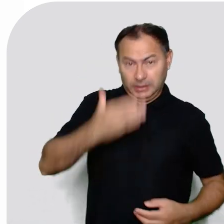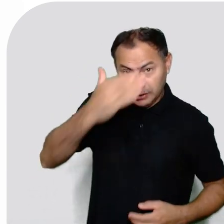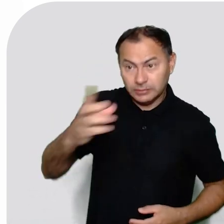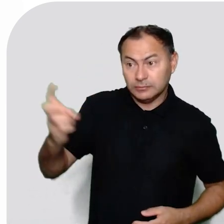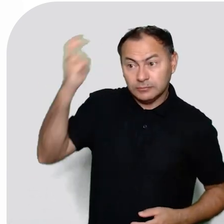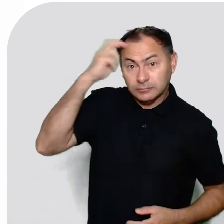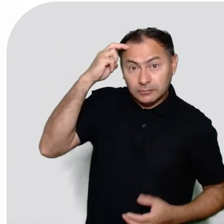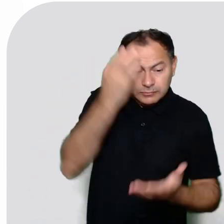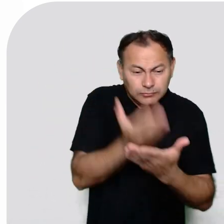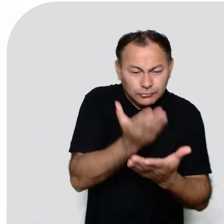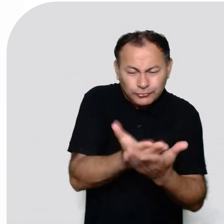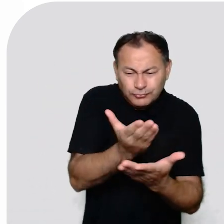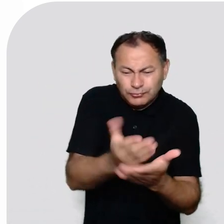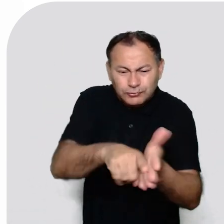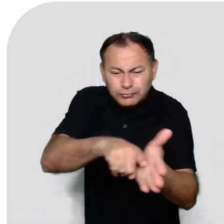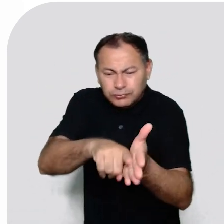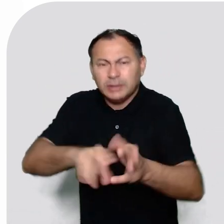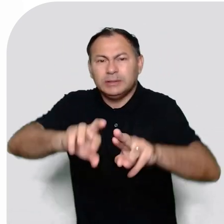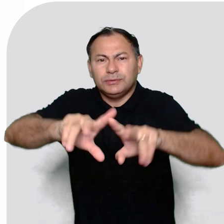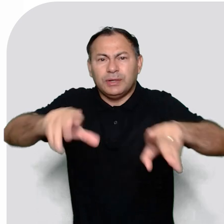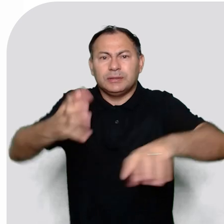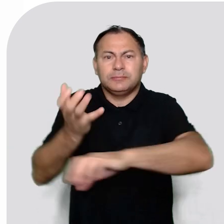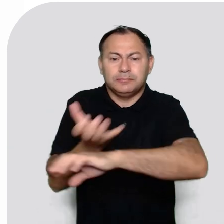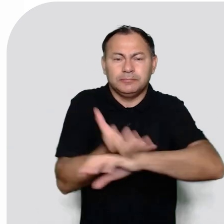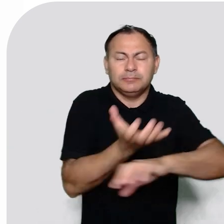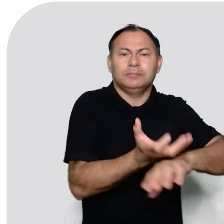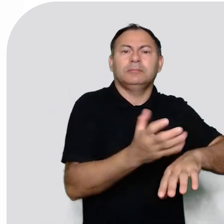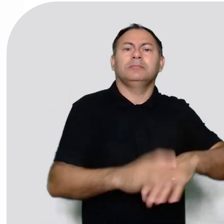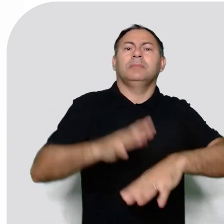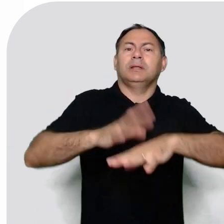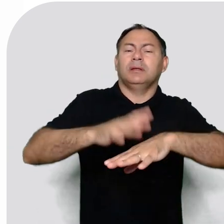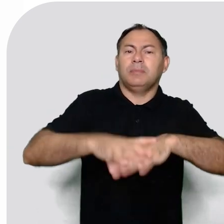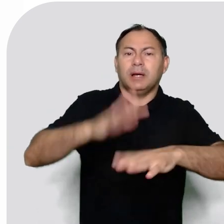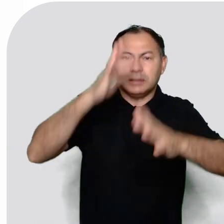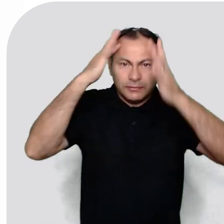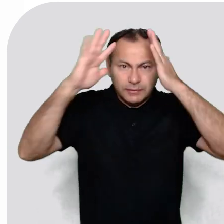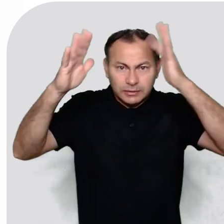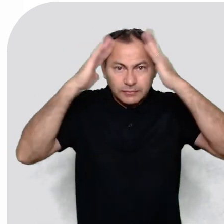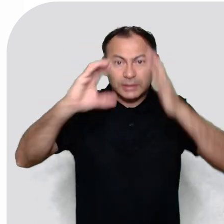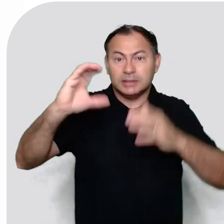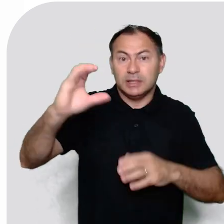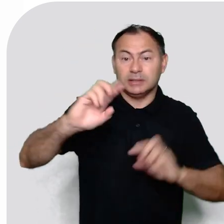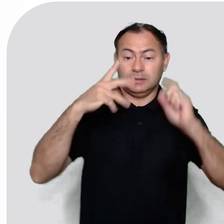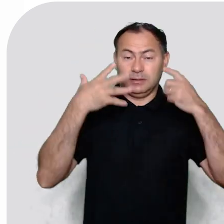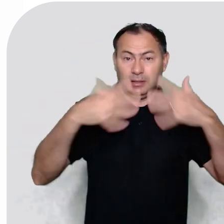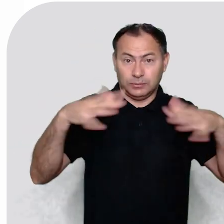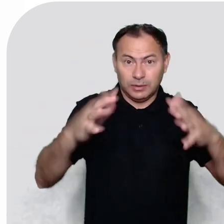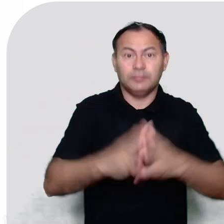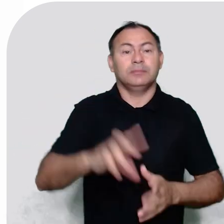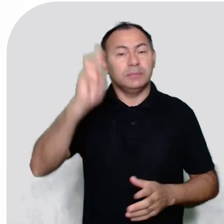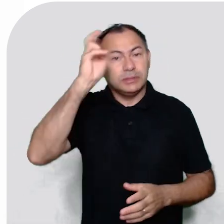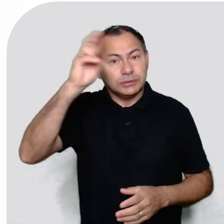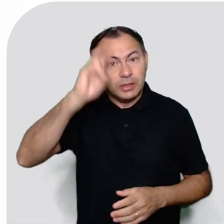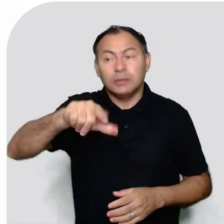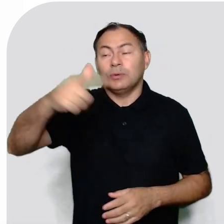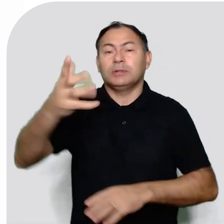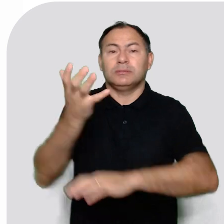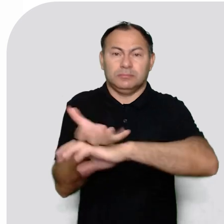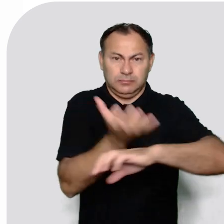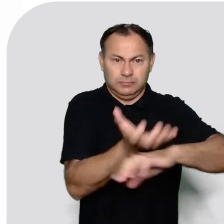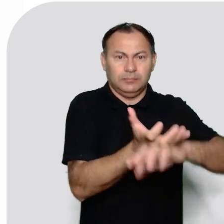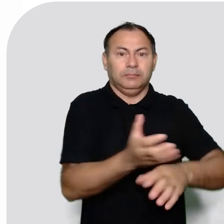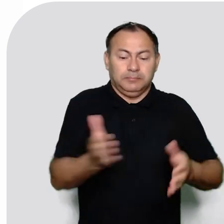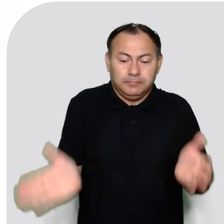ao estudo das diversas disciplinas, matemática, filosofia, ciências naturais, história e outras,